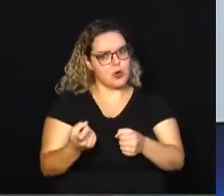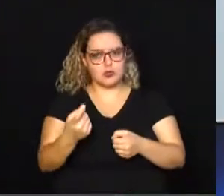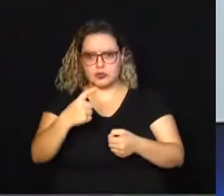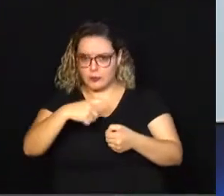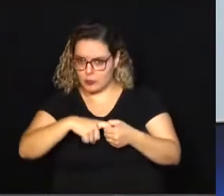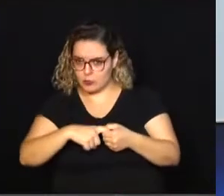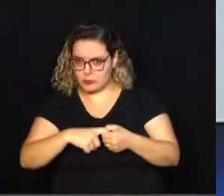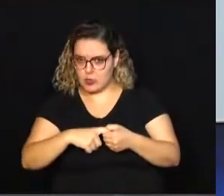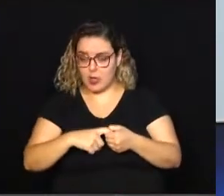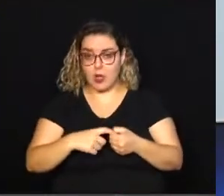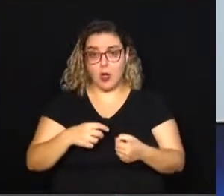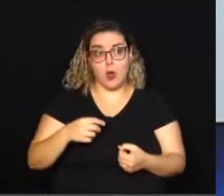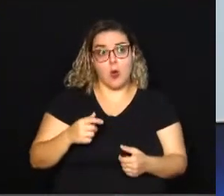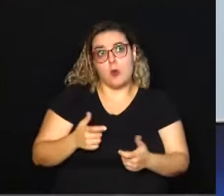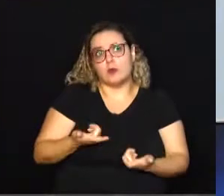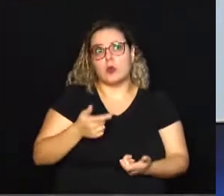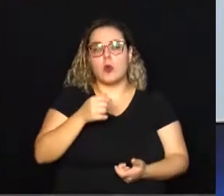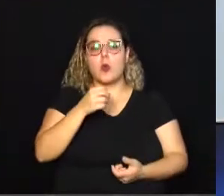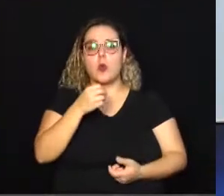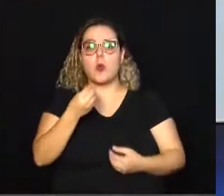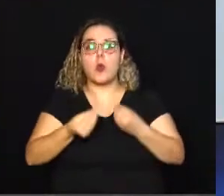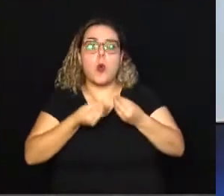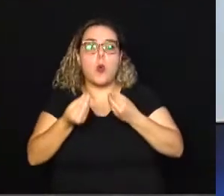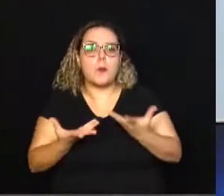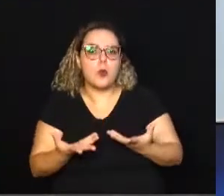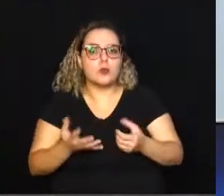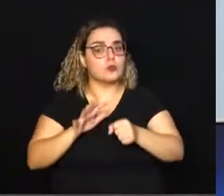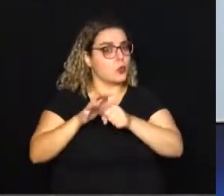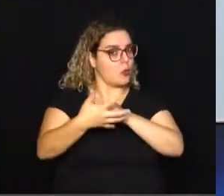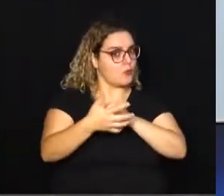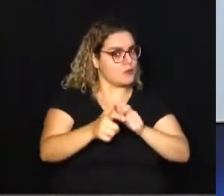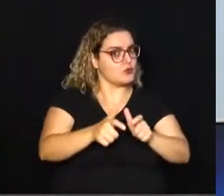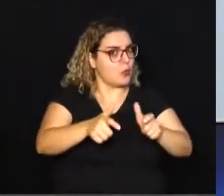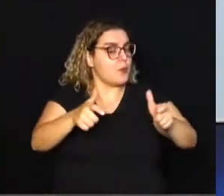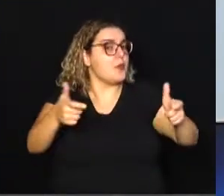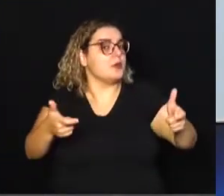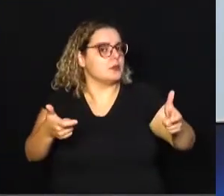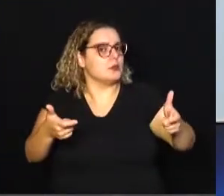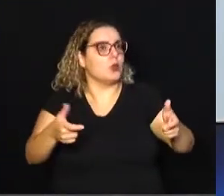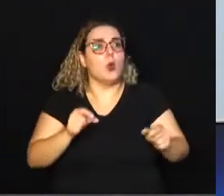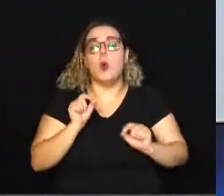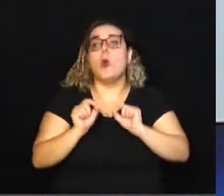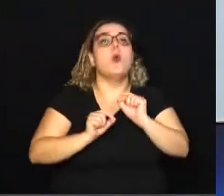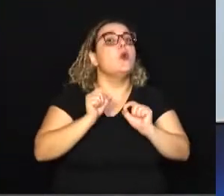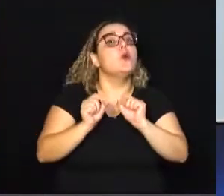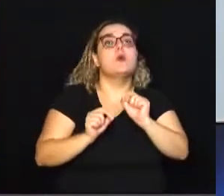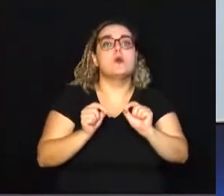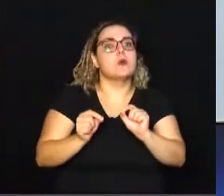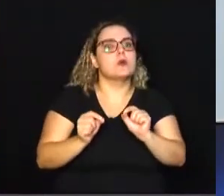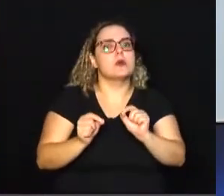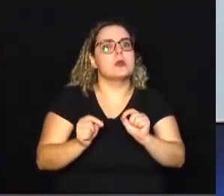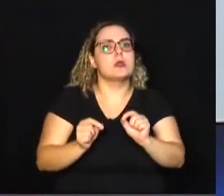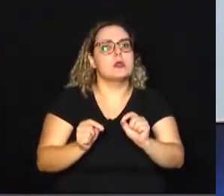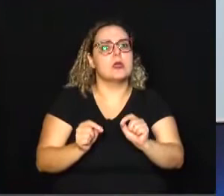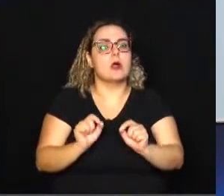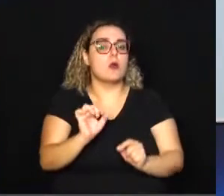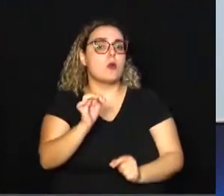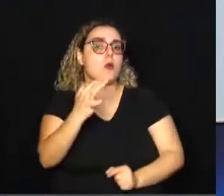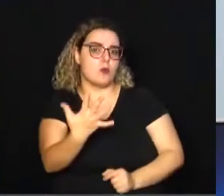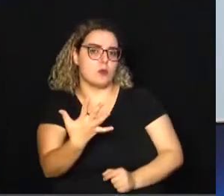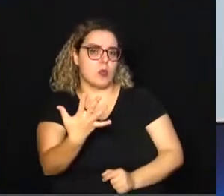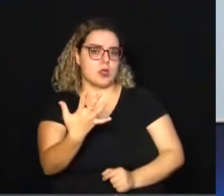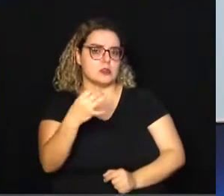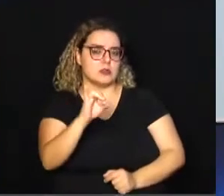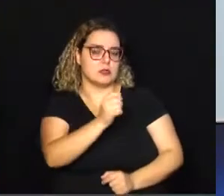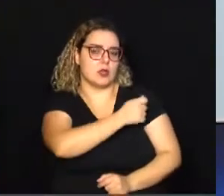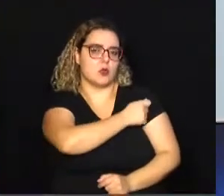estamos vivendo com o aumento de casos ou não? O que impacta o retorno dos alunos? E os pais que